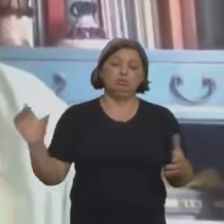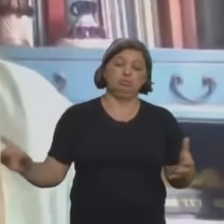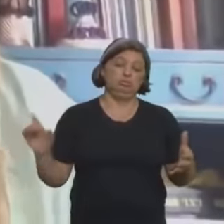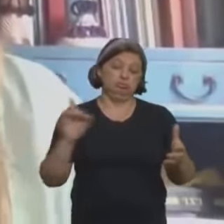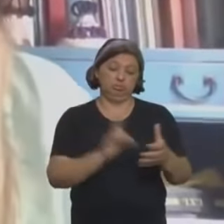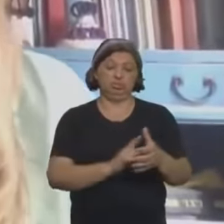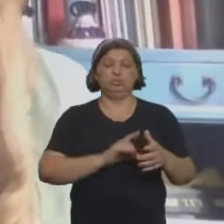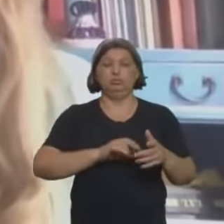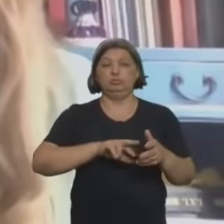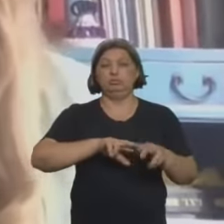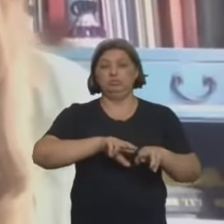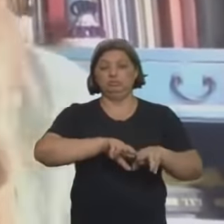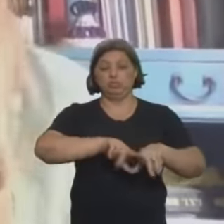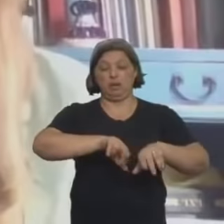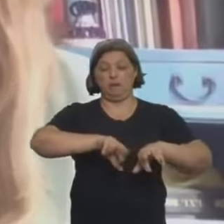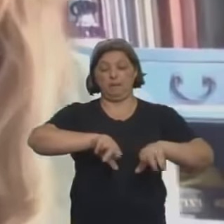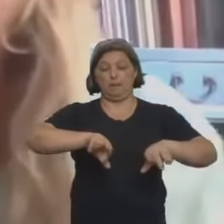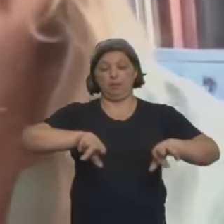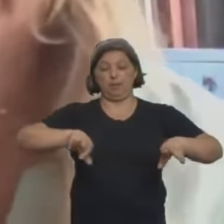diferenças. Então,